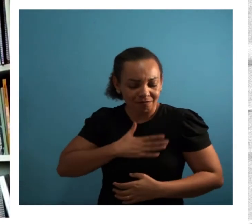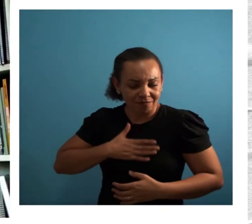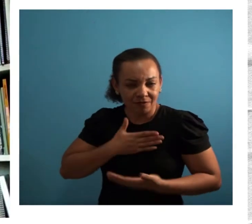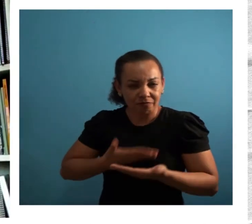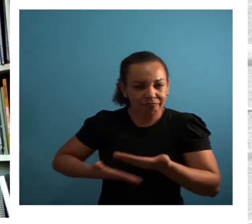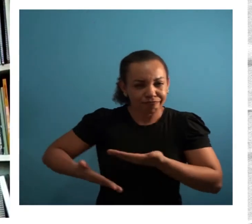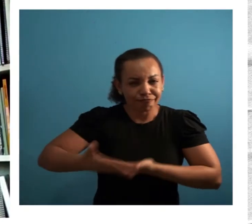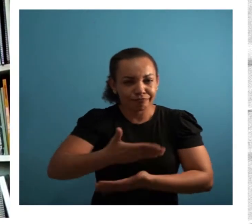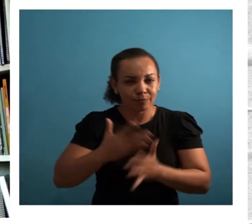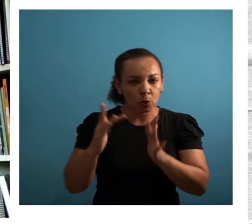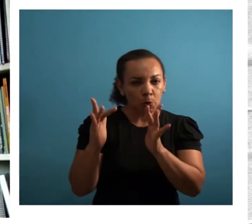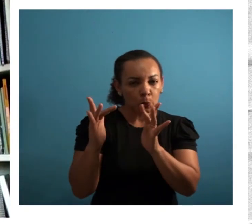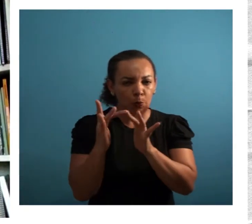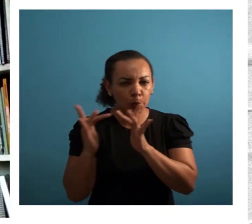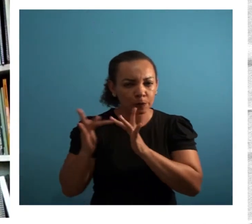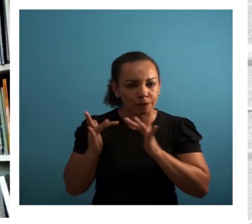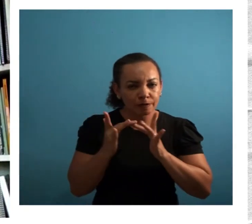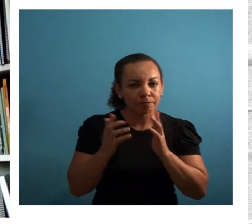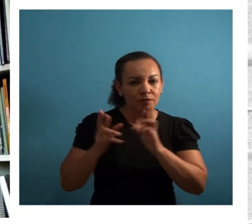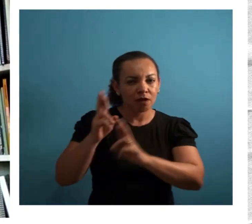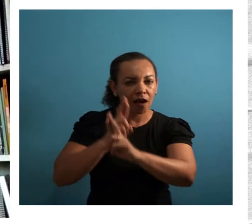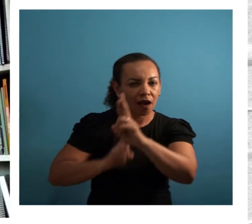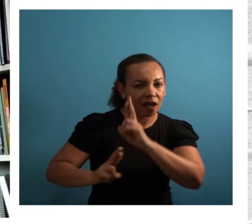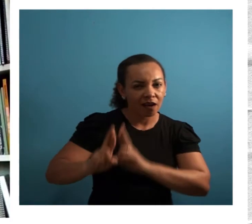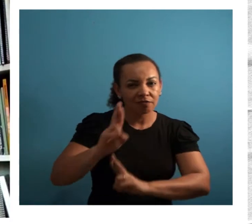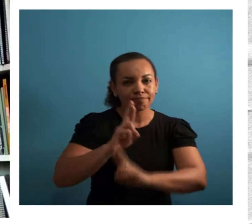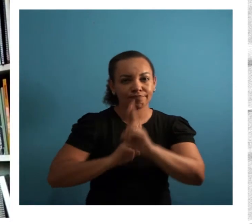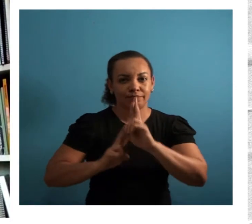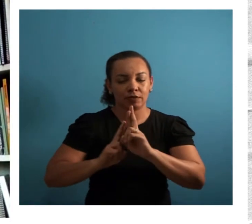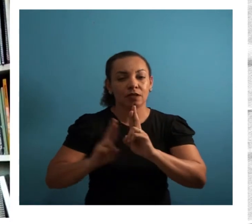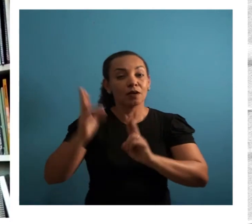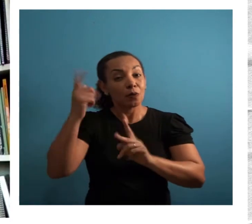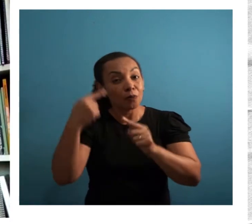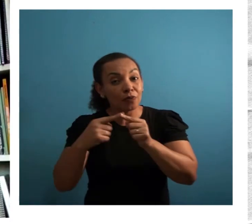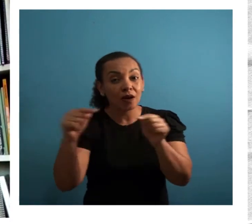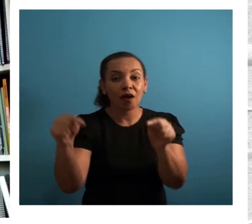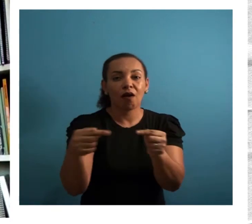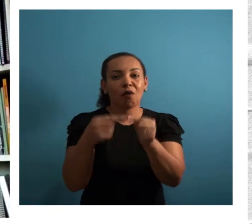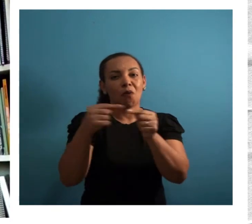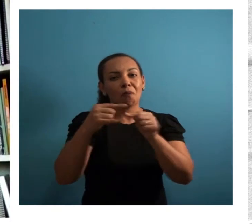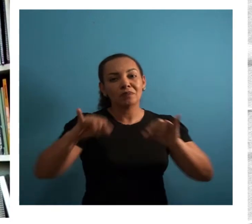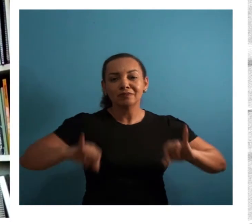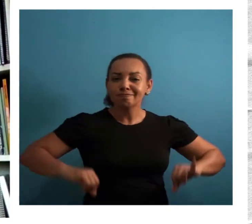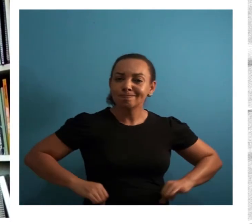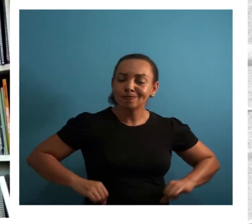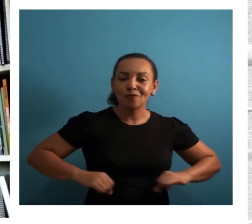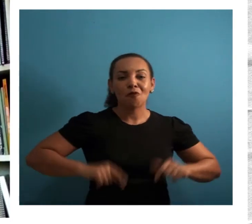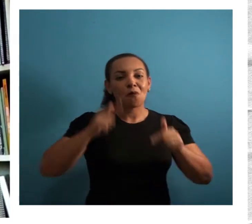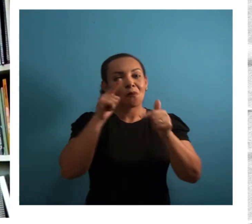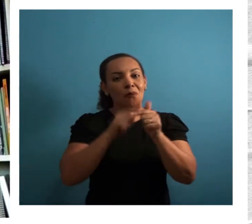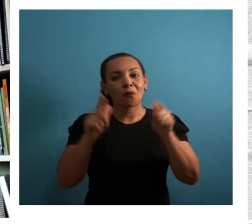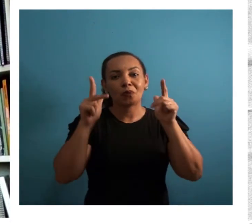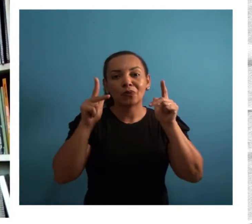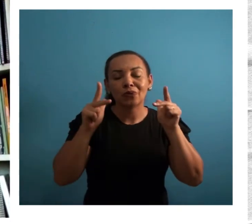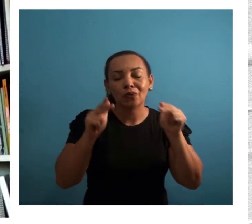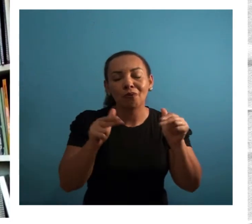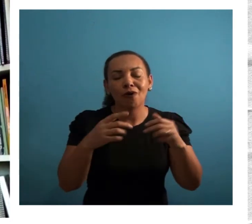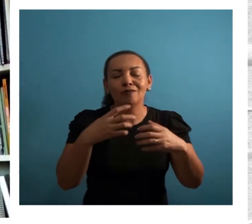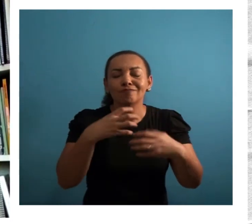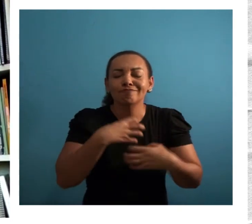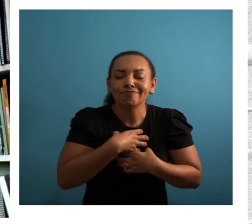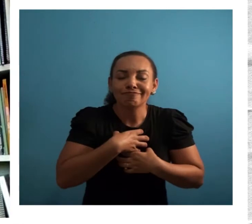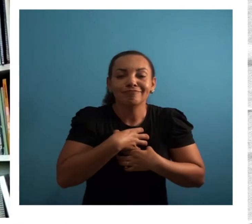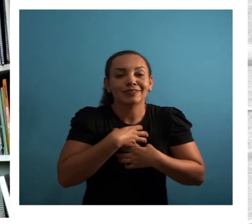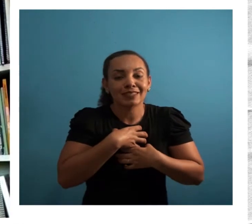conhecimento entre essas pessoas que se relacionam e que sofre os mesmos problemas e que certamente estão